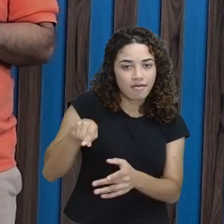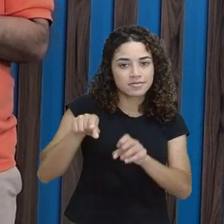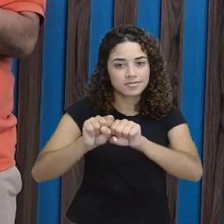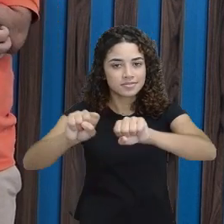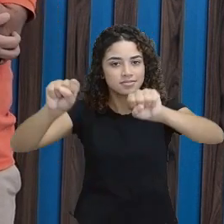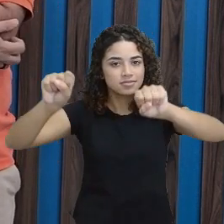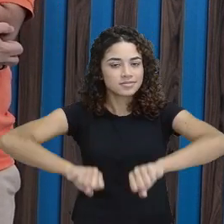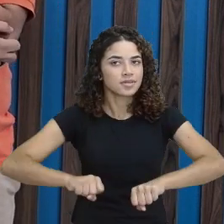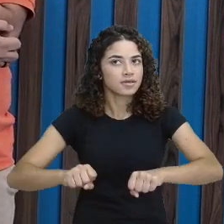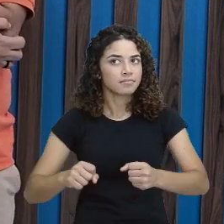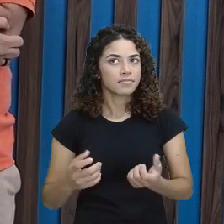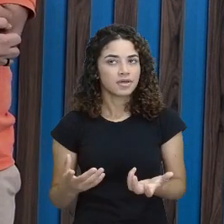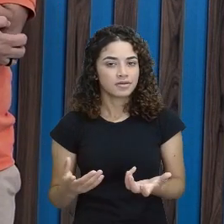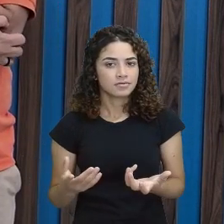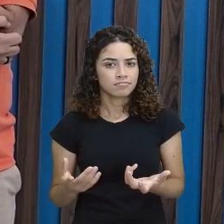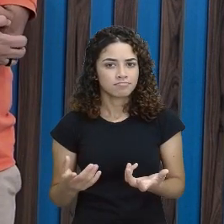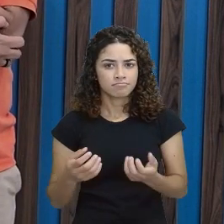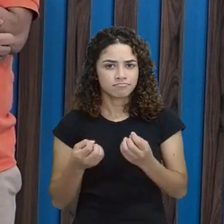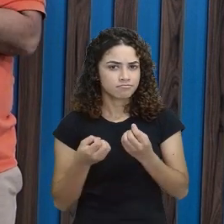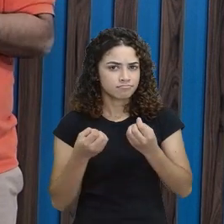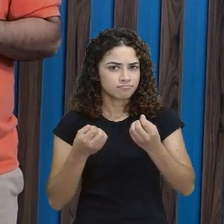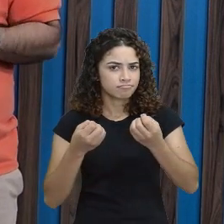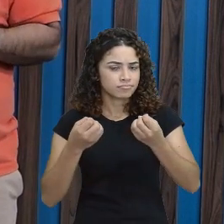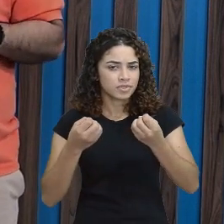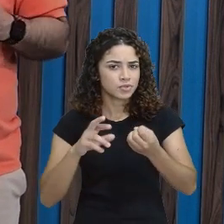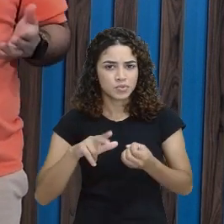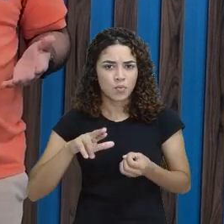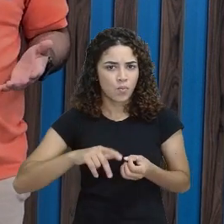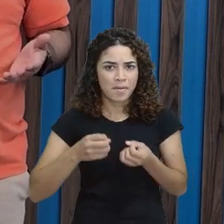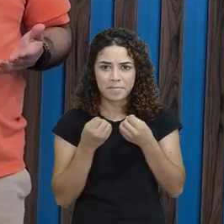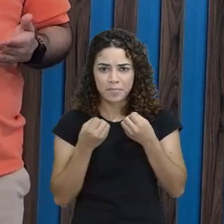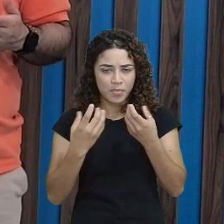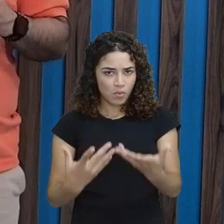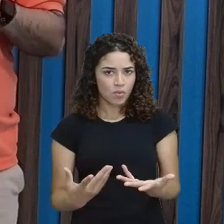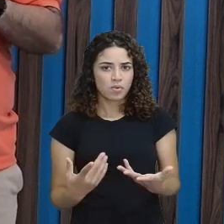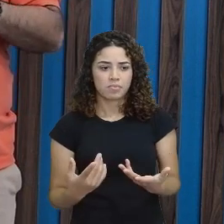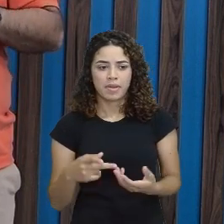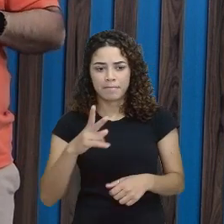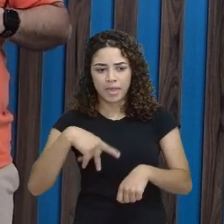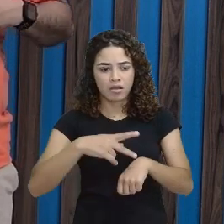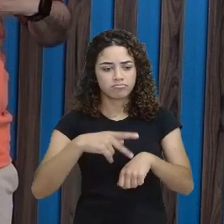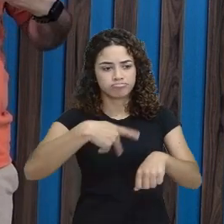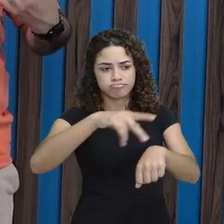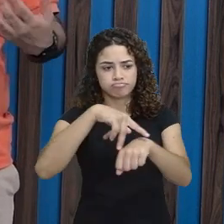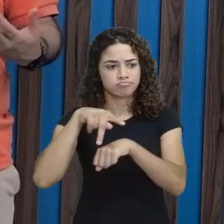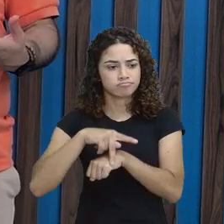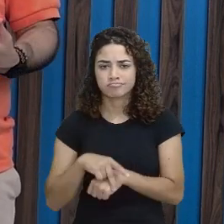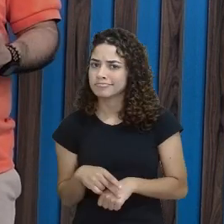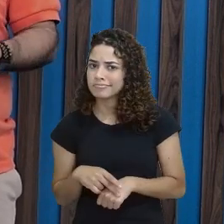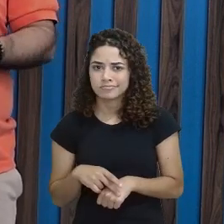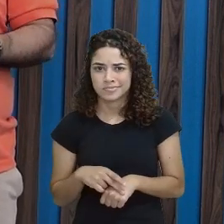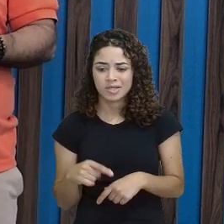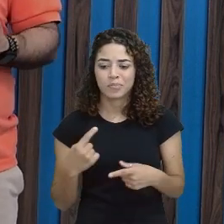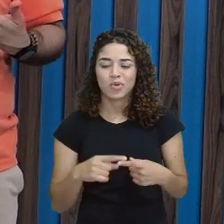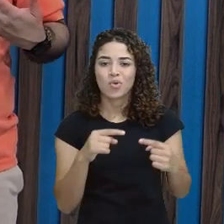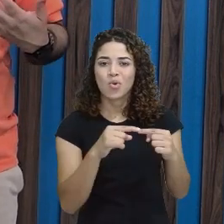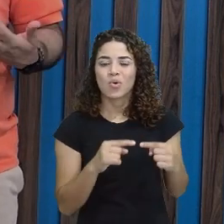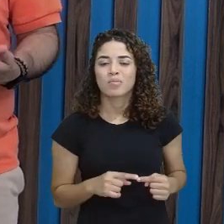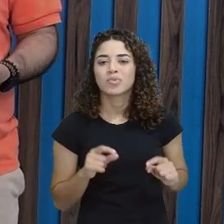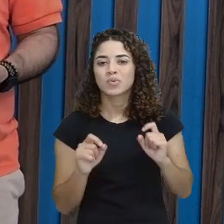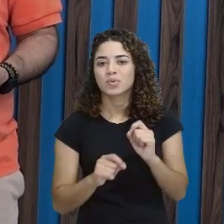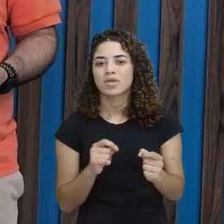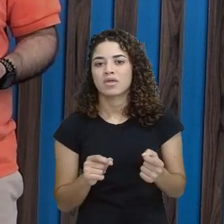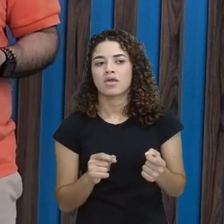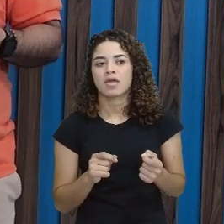é um benéfico, né, para nenhum país, e porque geralmente está associada a